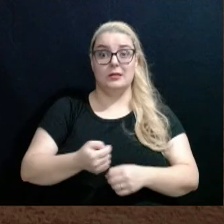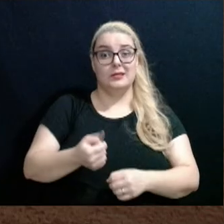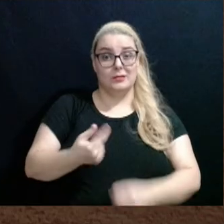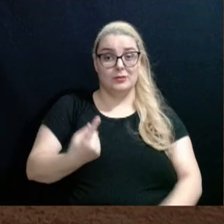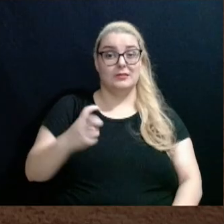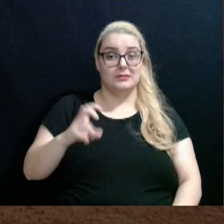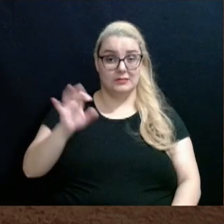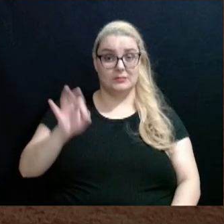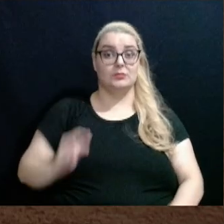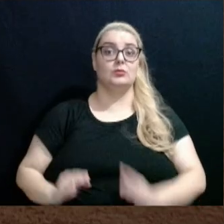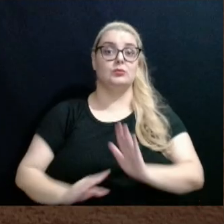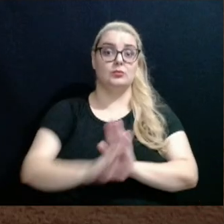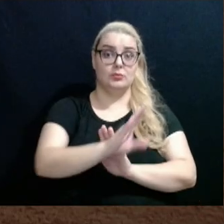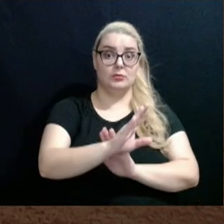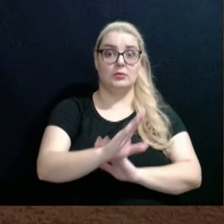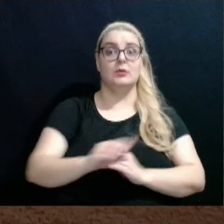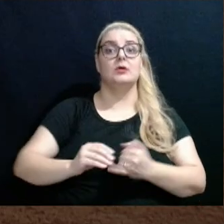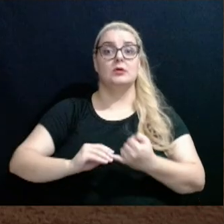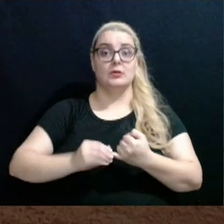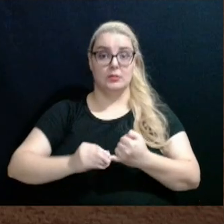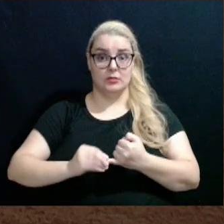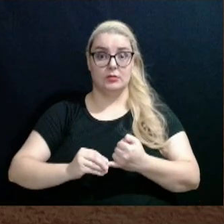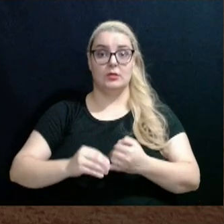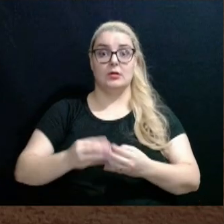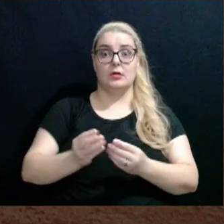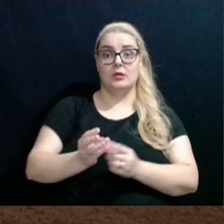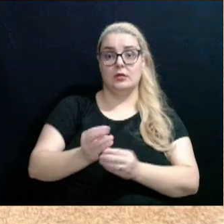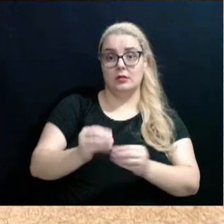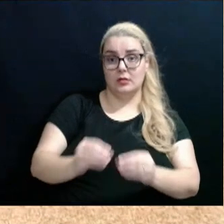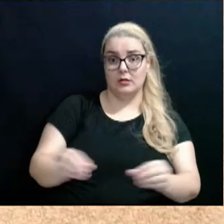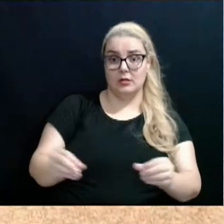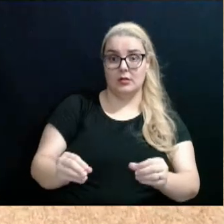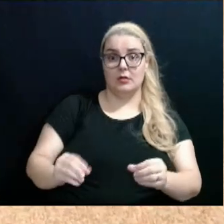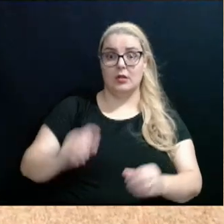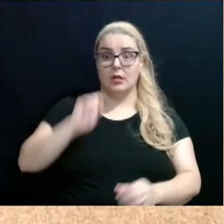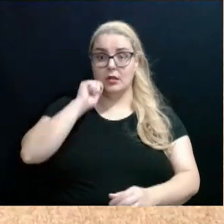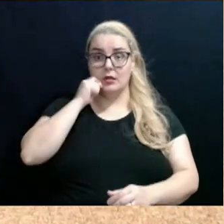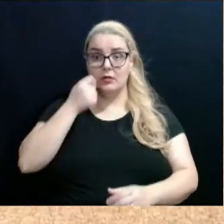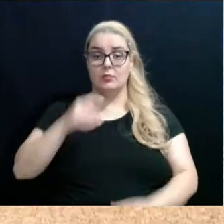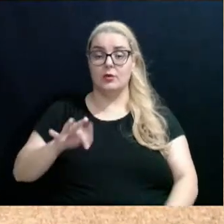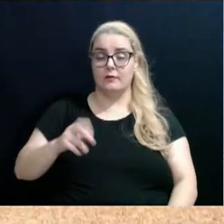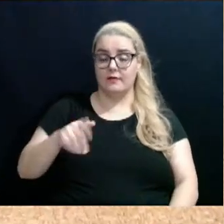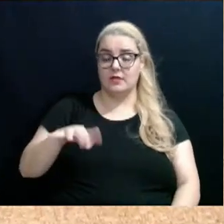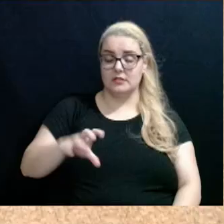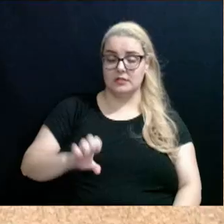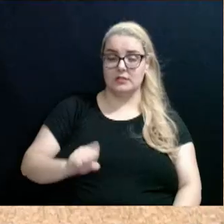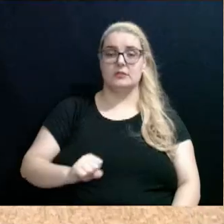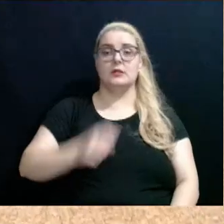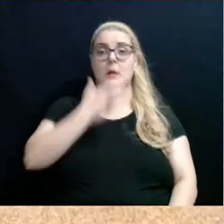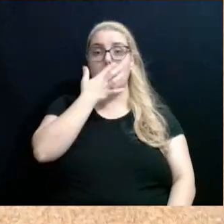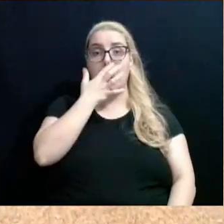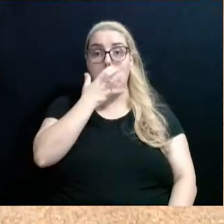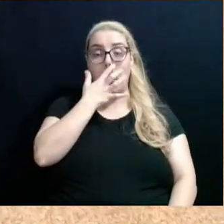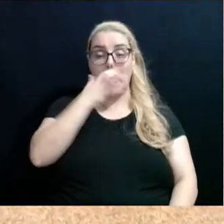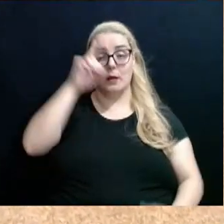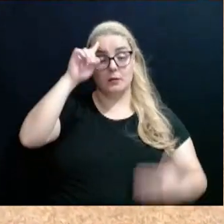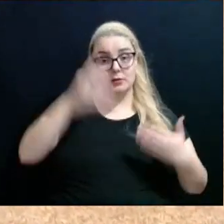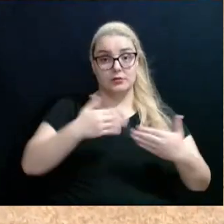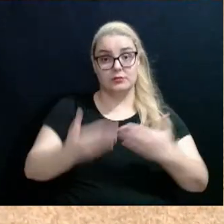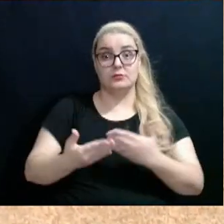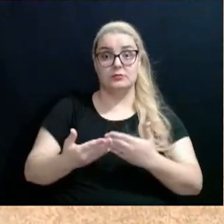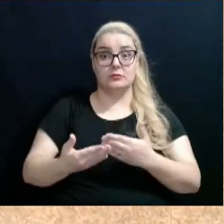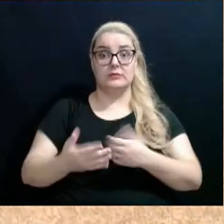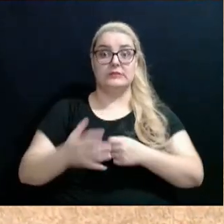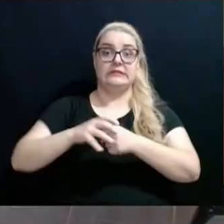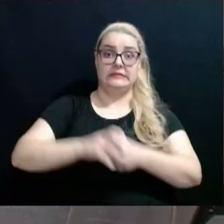15%, além do feijão, da farinha e do pão francês. Itens de consumo diário que continuam pressionando o